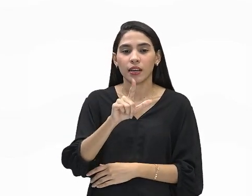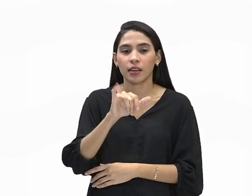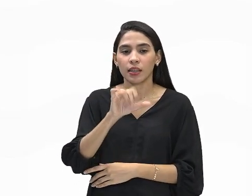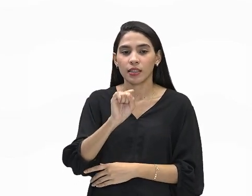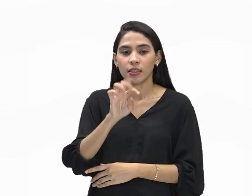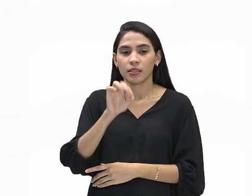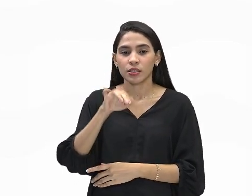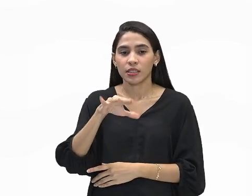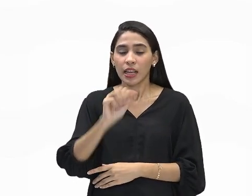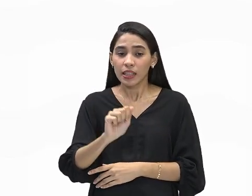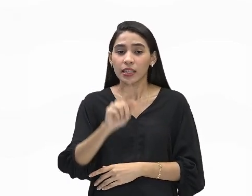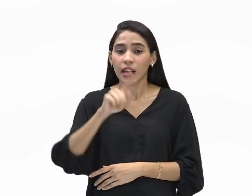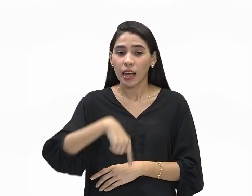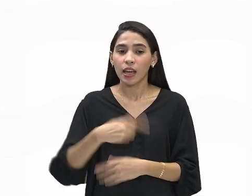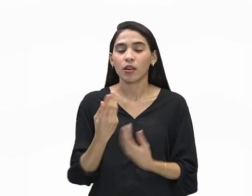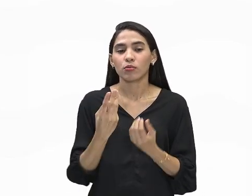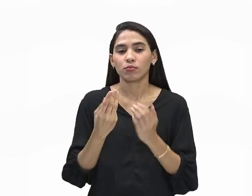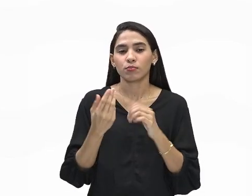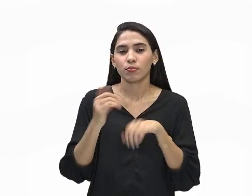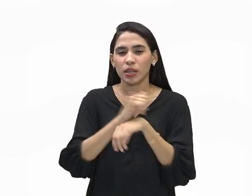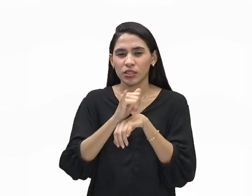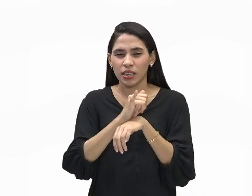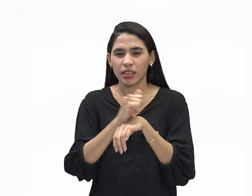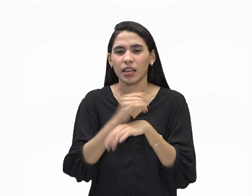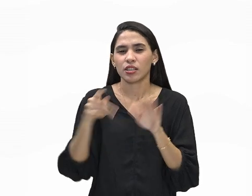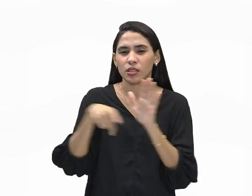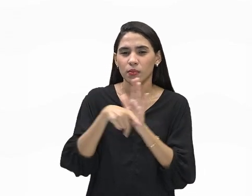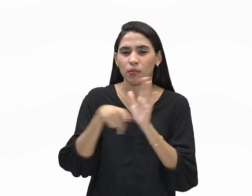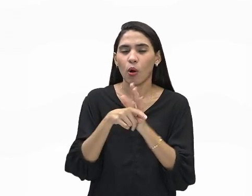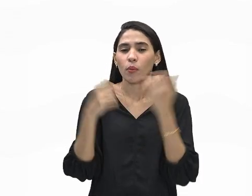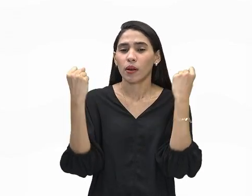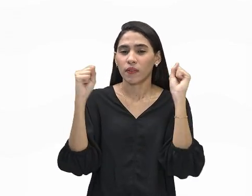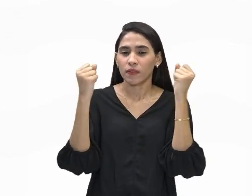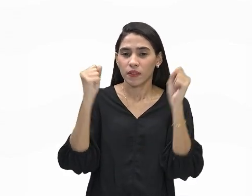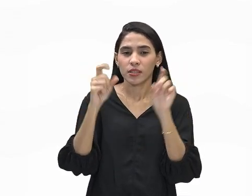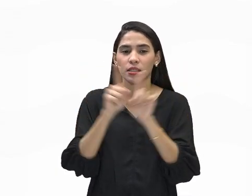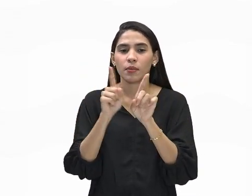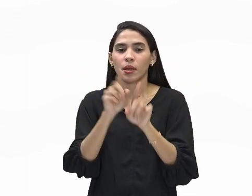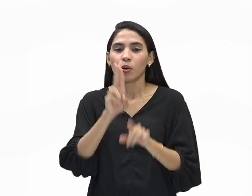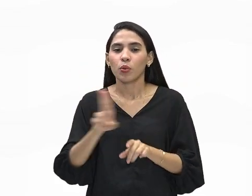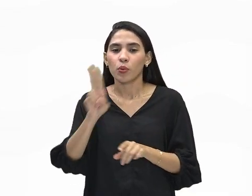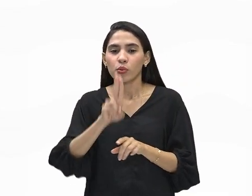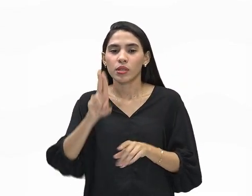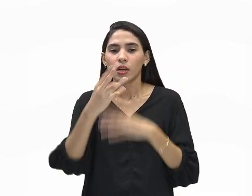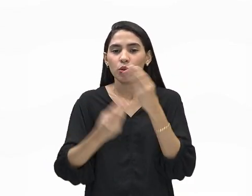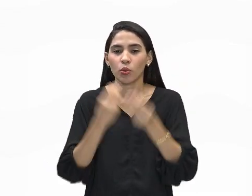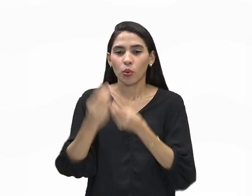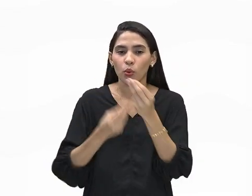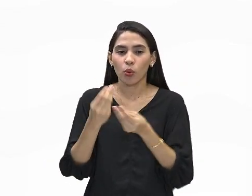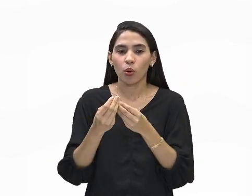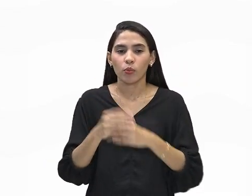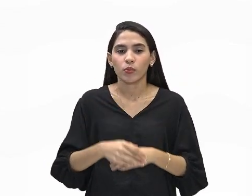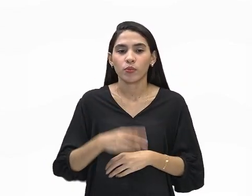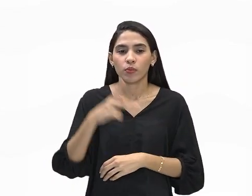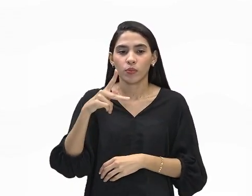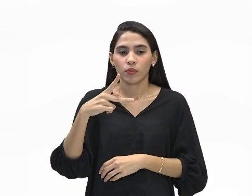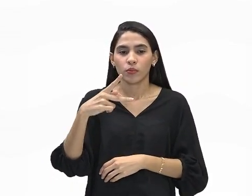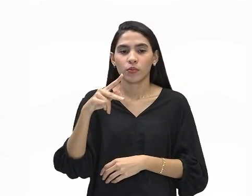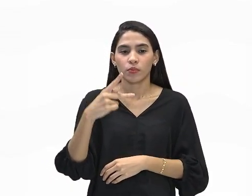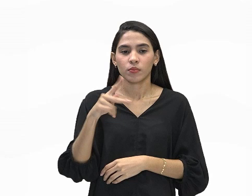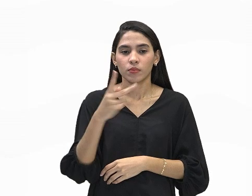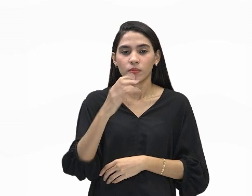de ginástica, ou simplesmente uma metodologia de atividade física idealizado por Focke